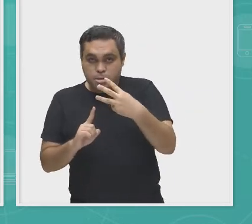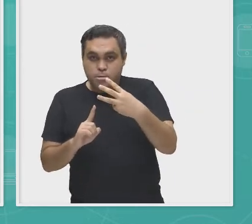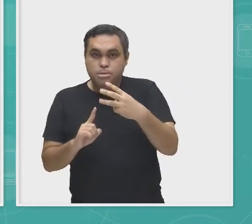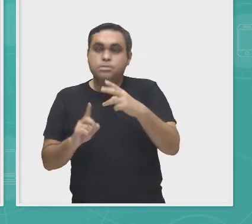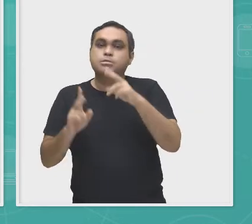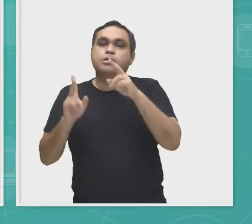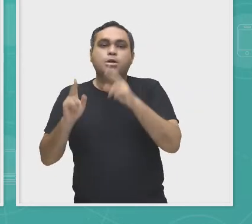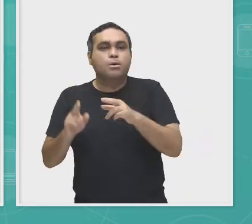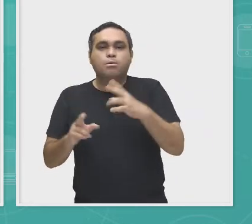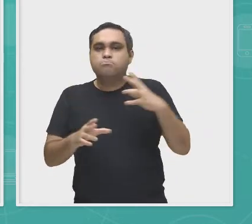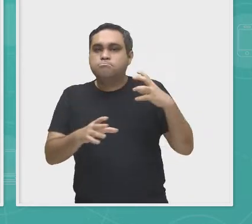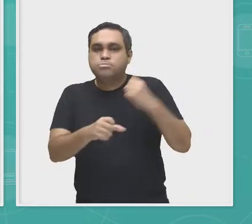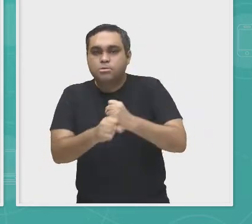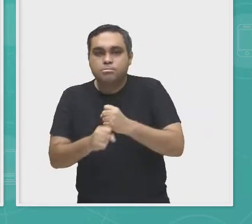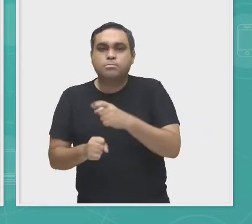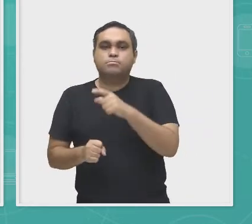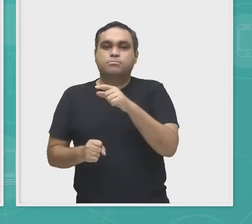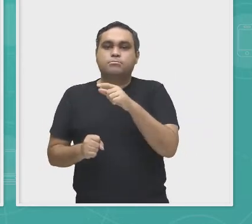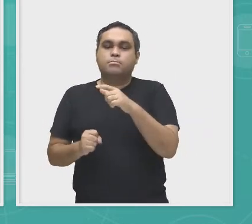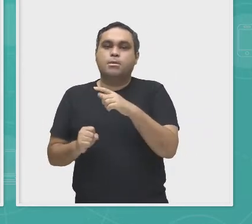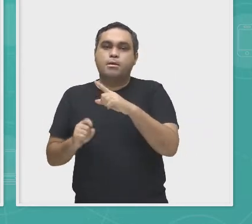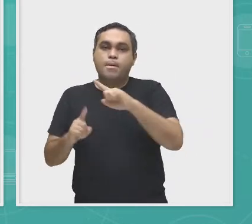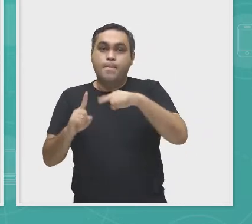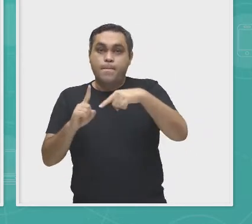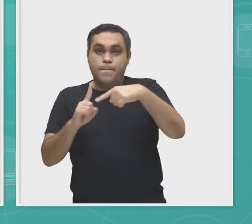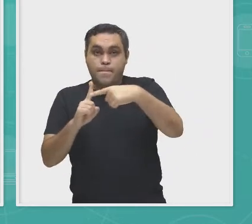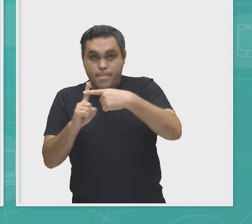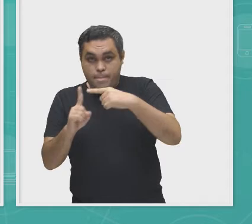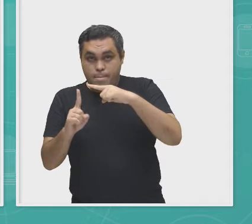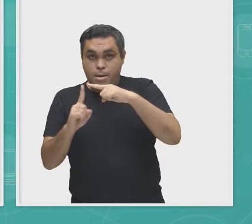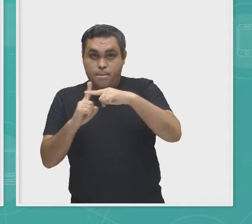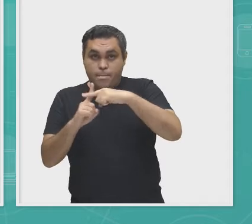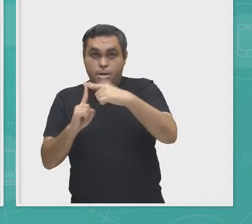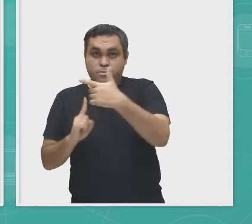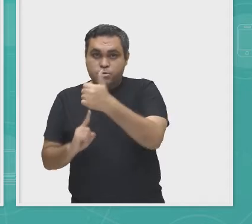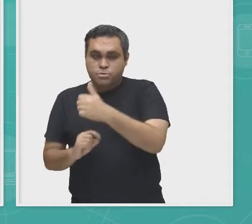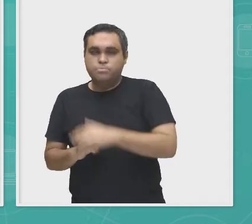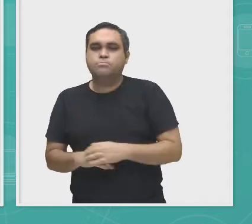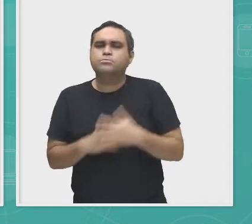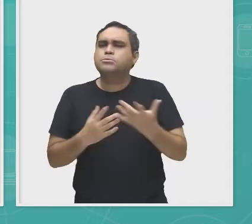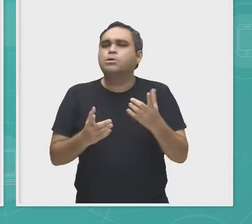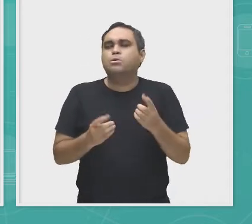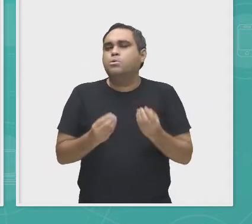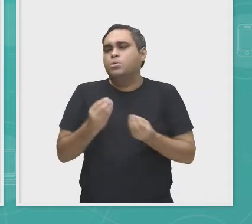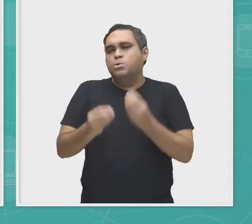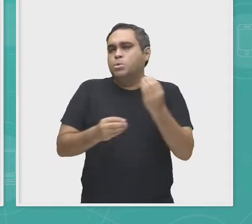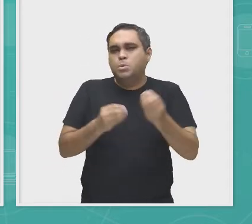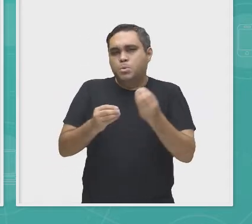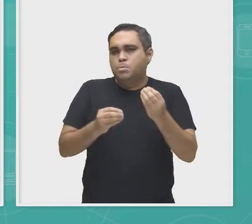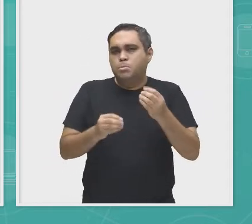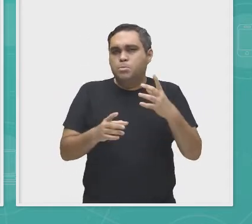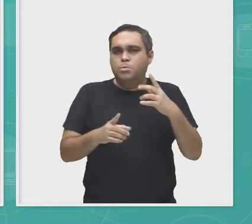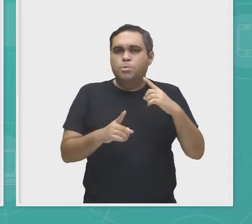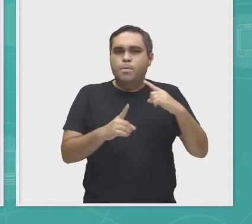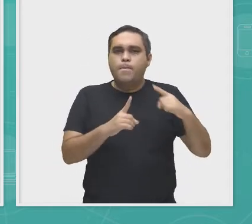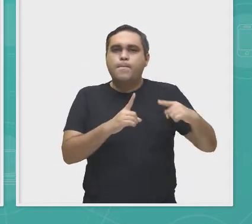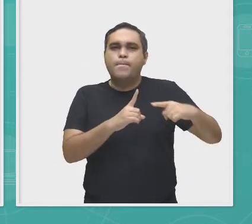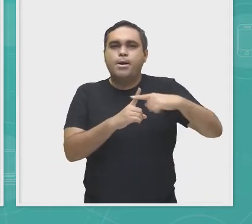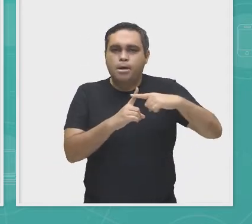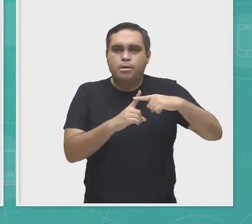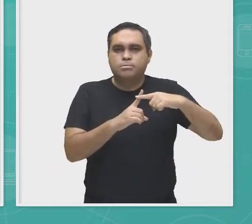reforçando, o que nós fazemos quando estamos trabalhando com a adição de números inteiros que os sinais são